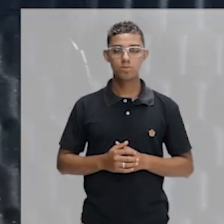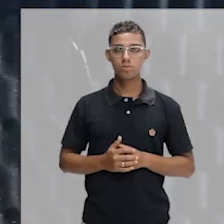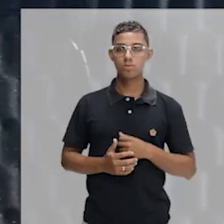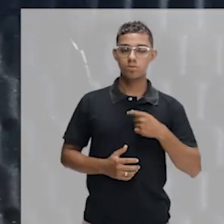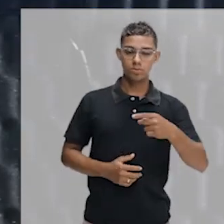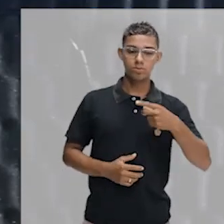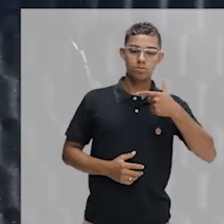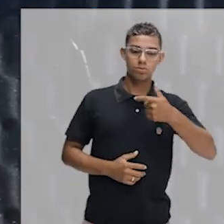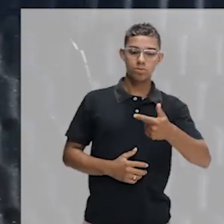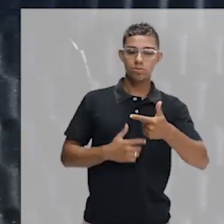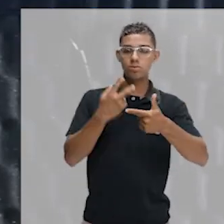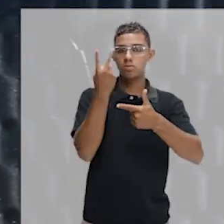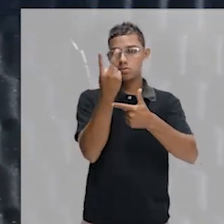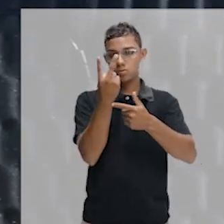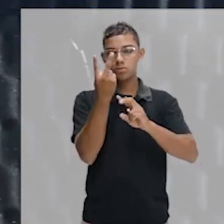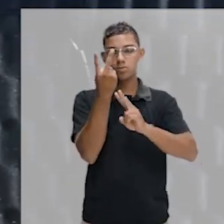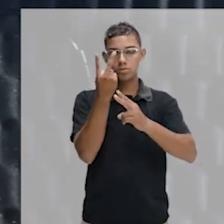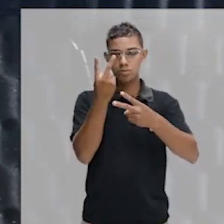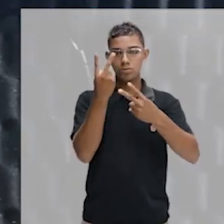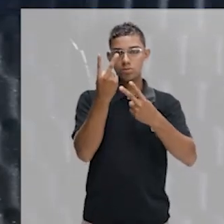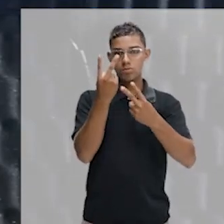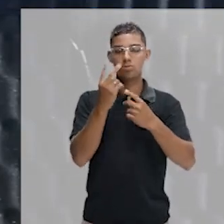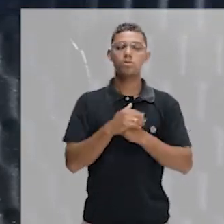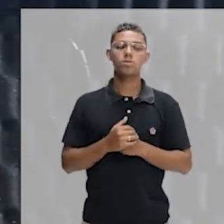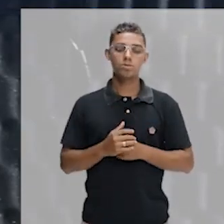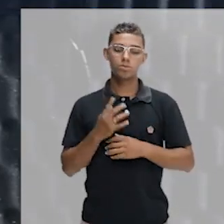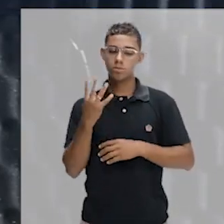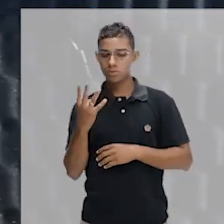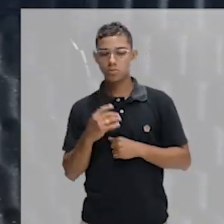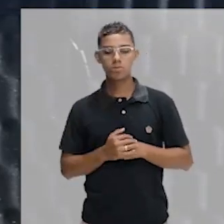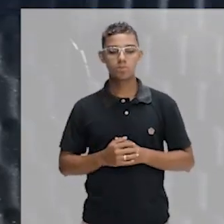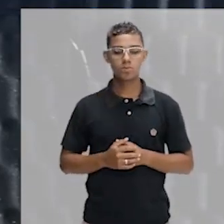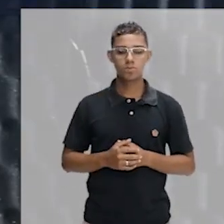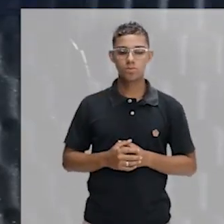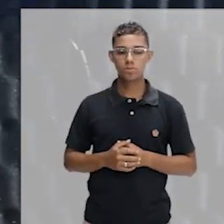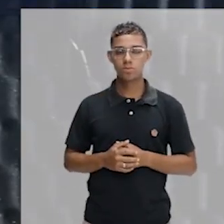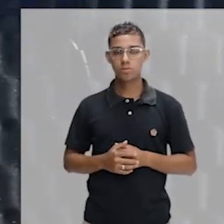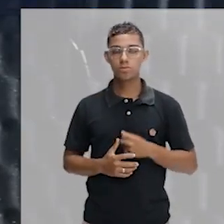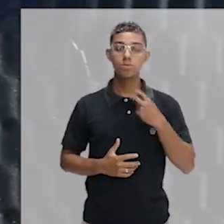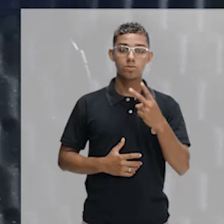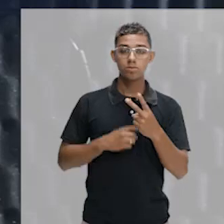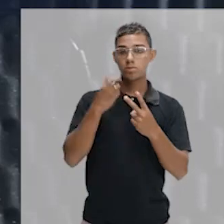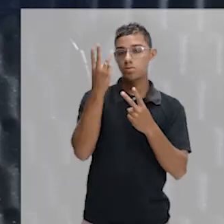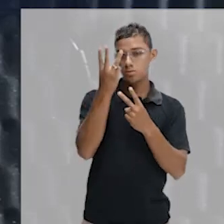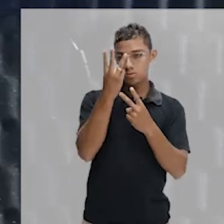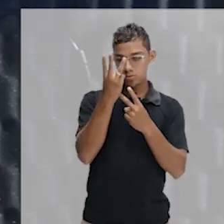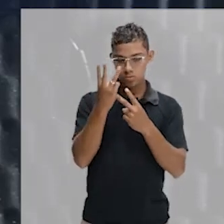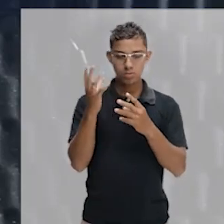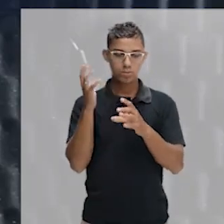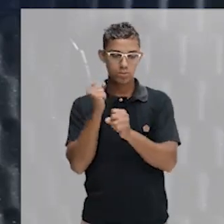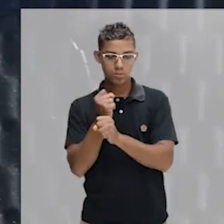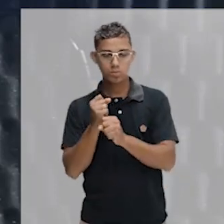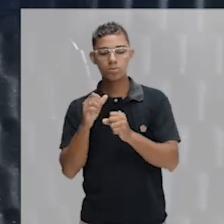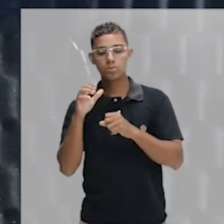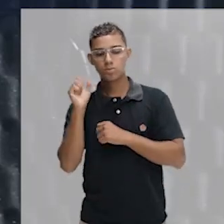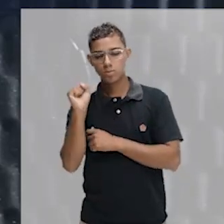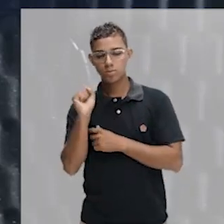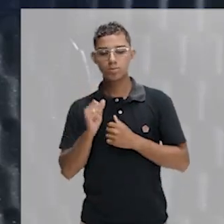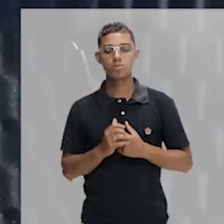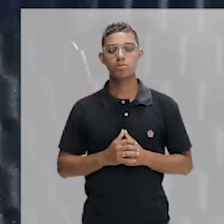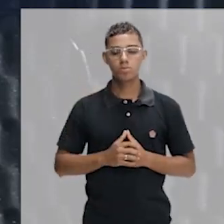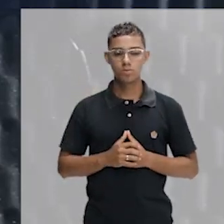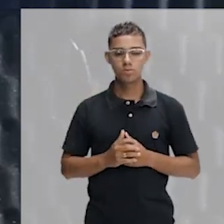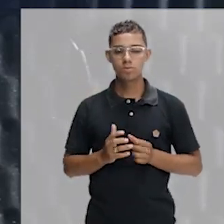vou calcular o 2 ao quadrado que vai dar o 4 e por fim eu tô calculando dois a terceira que vai dar oito belezinha